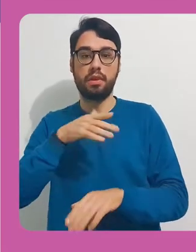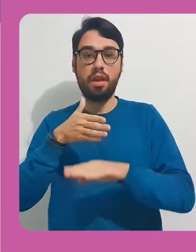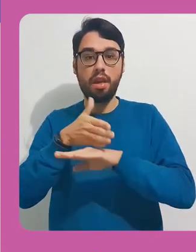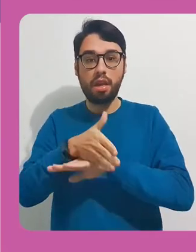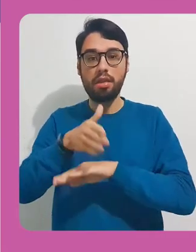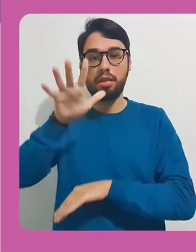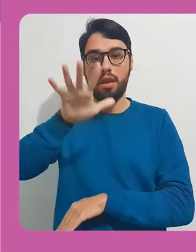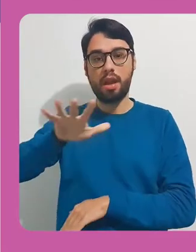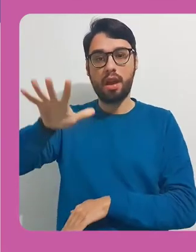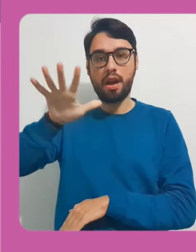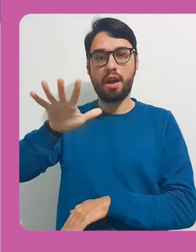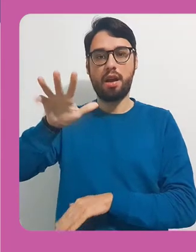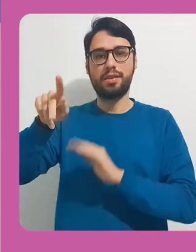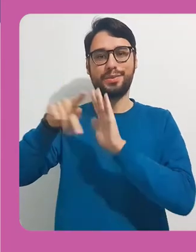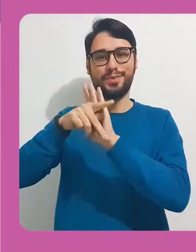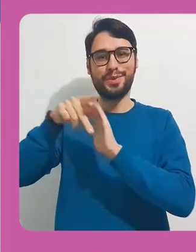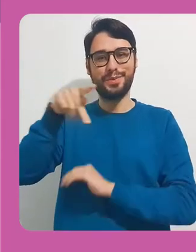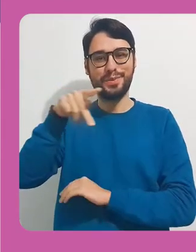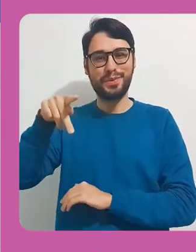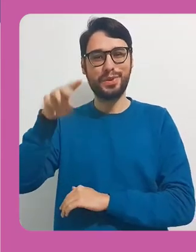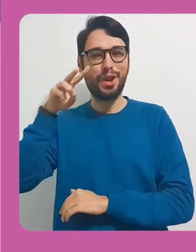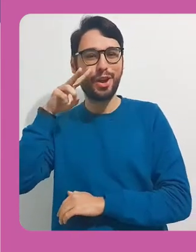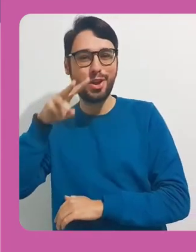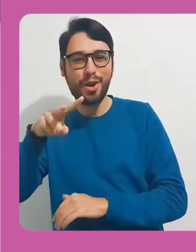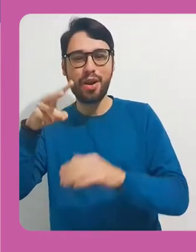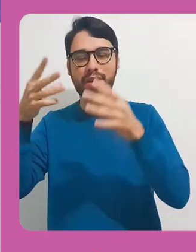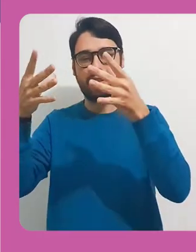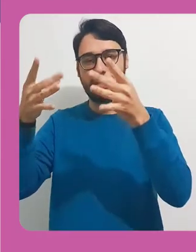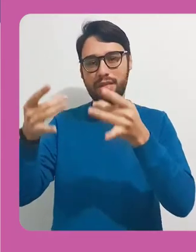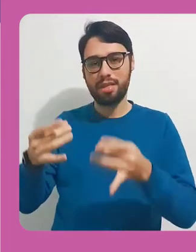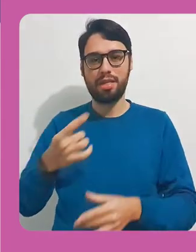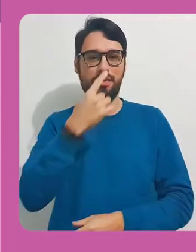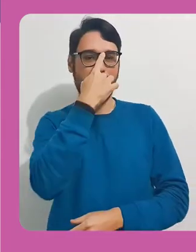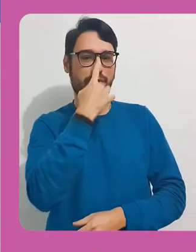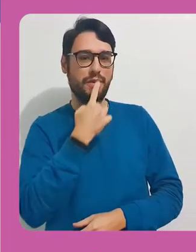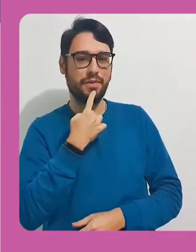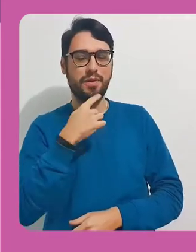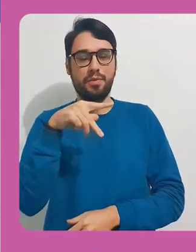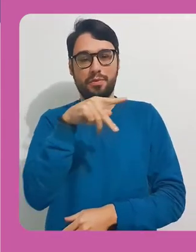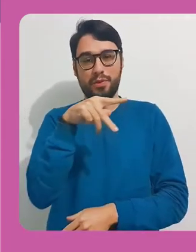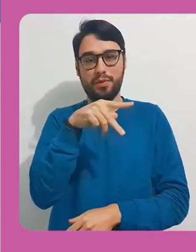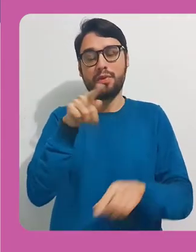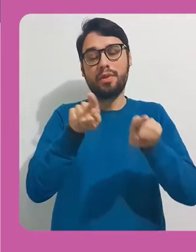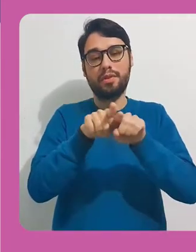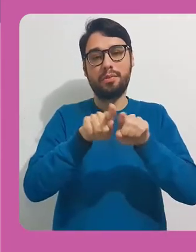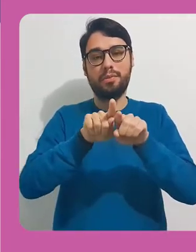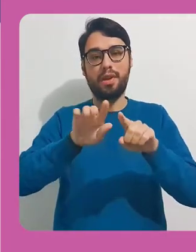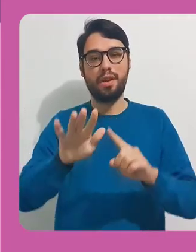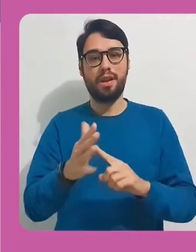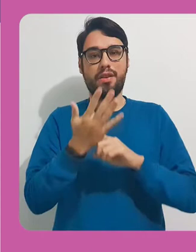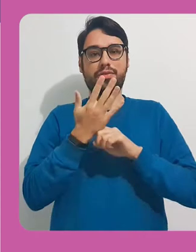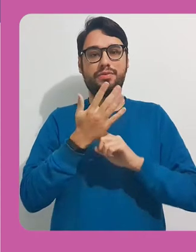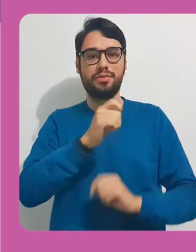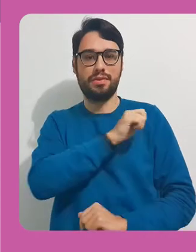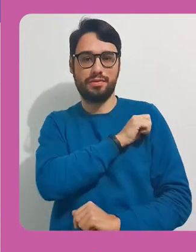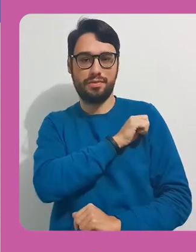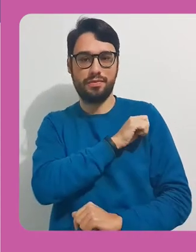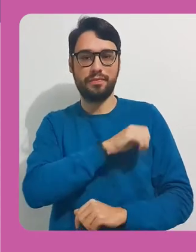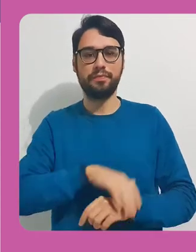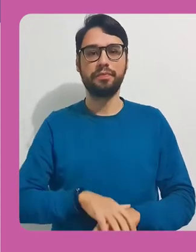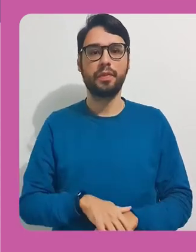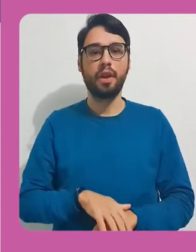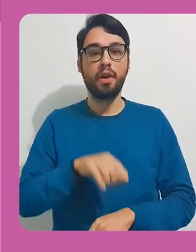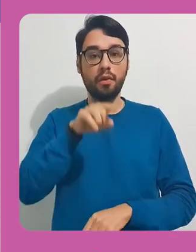o espaço do professor para visualizar o que, como ele se descreve.